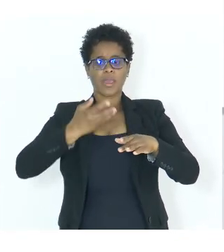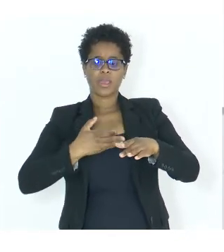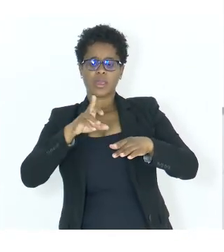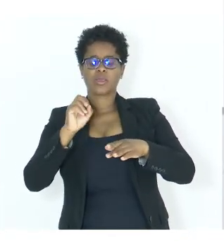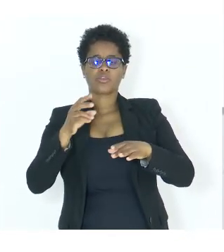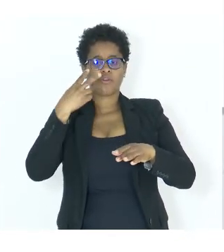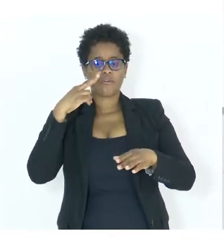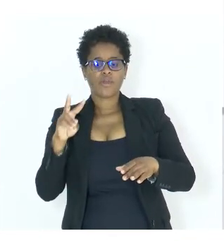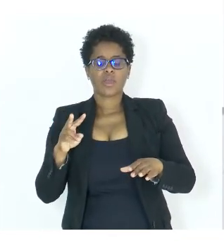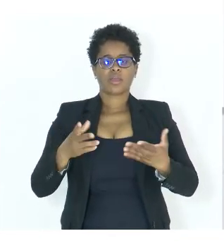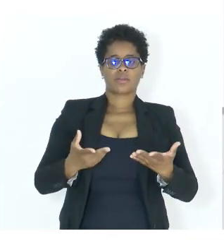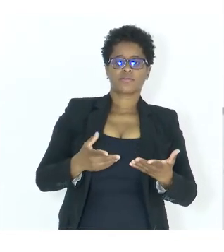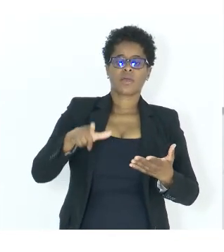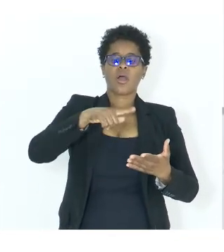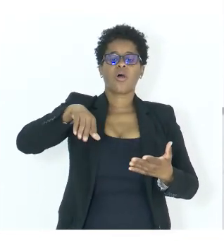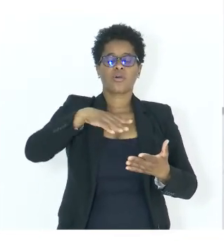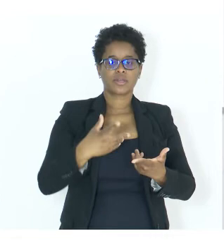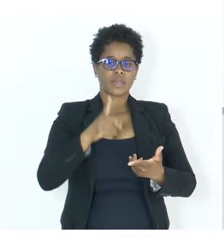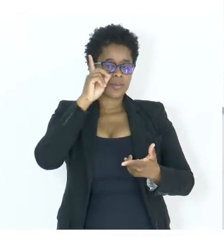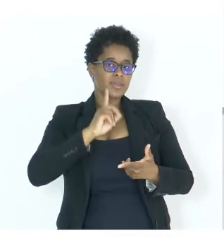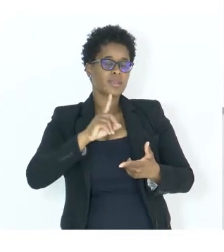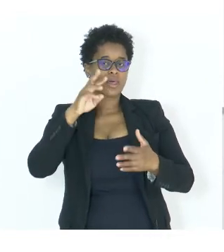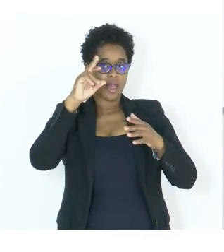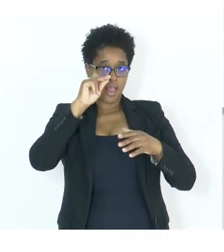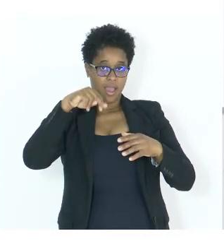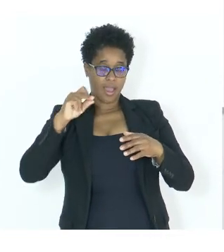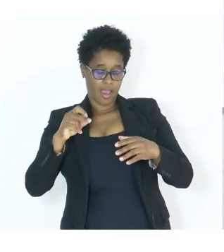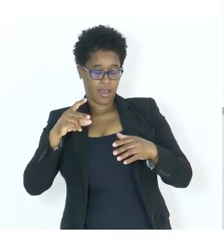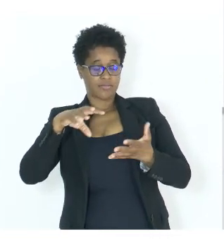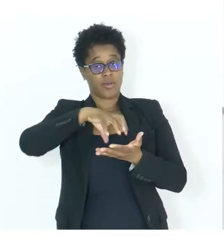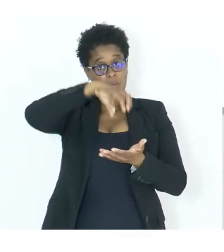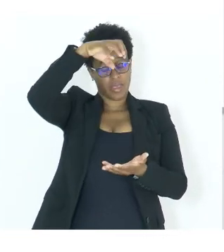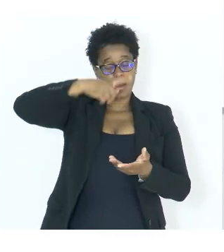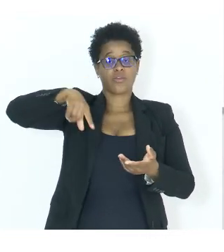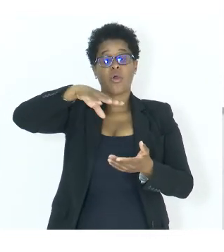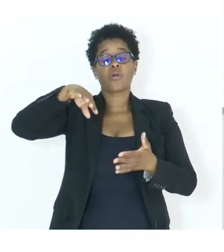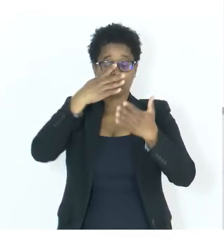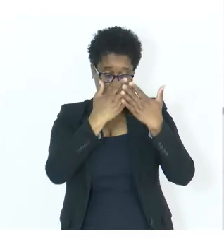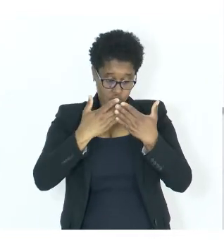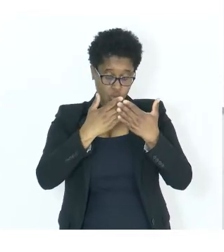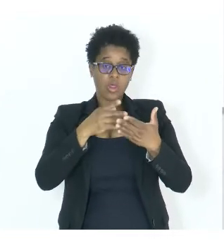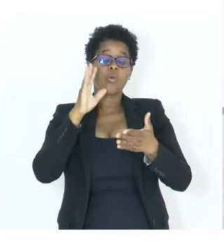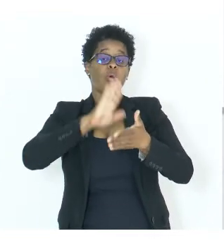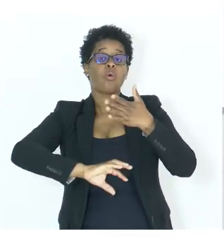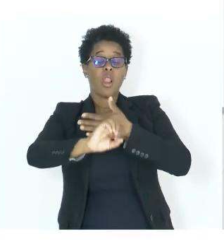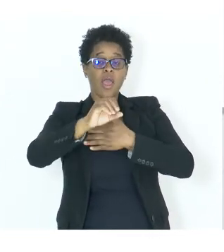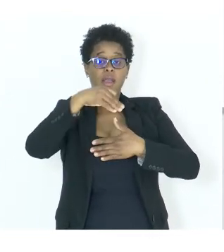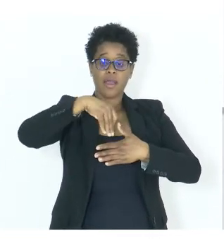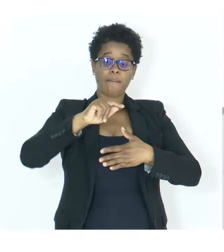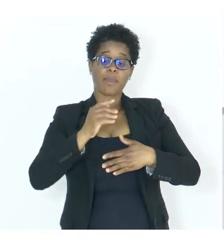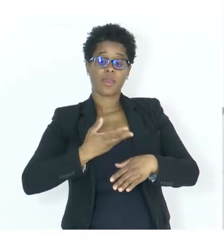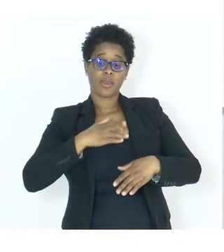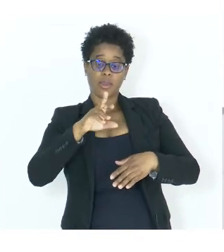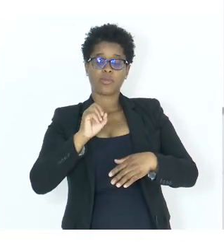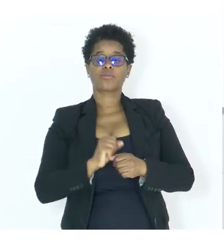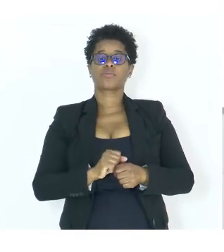ver primeiro onde é que a Ana mora, onde é que foi estudar, não é? Com o colega Pedro. E